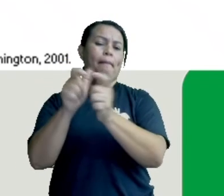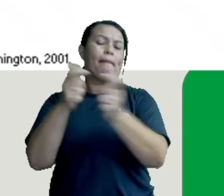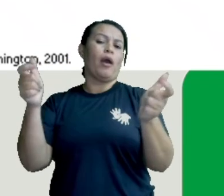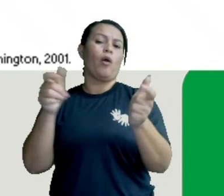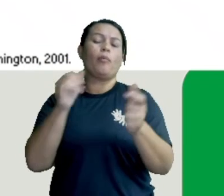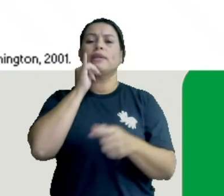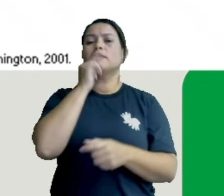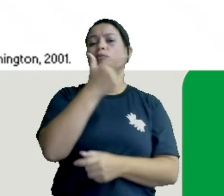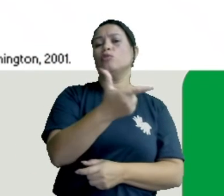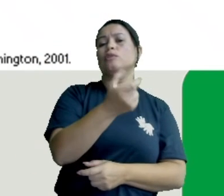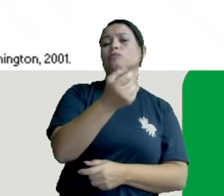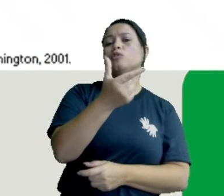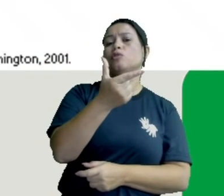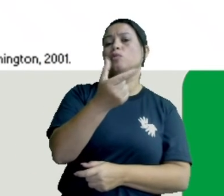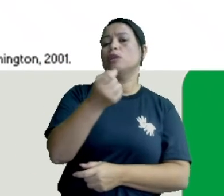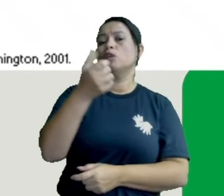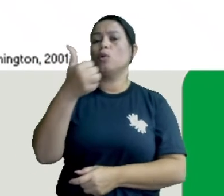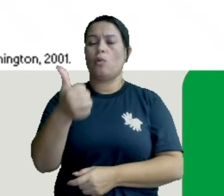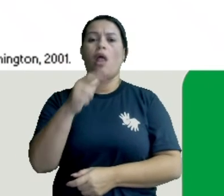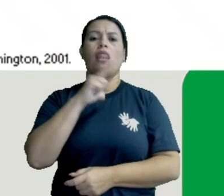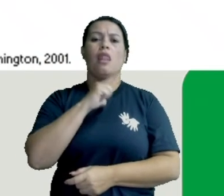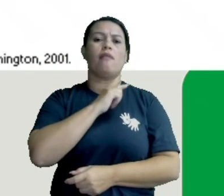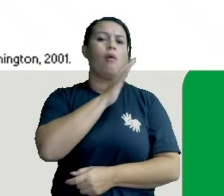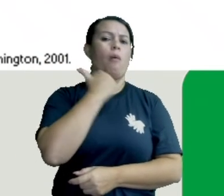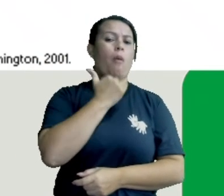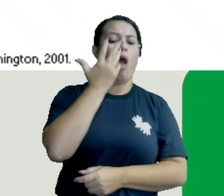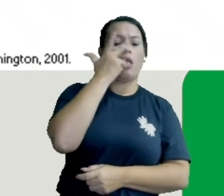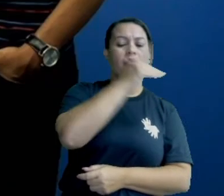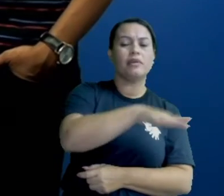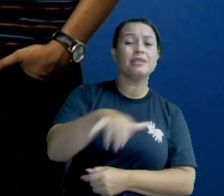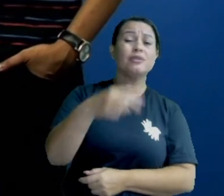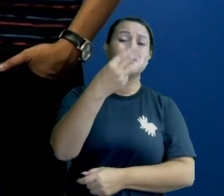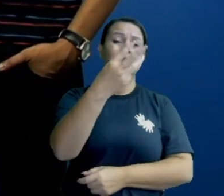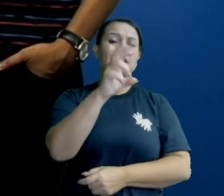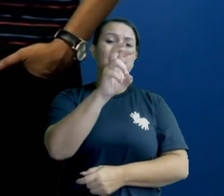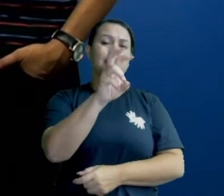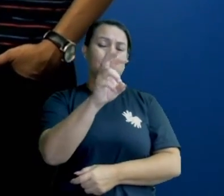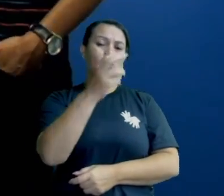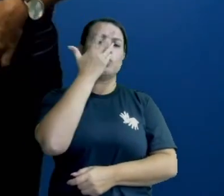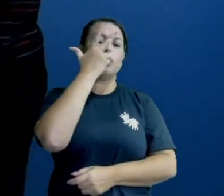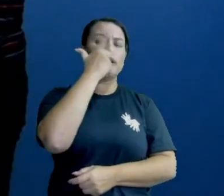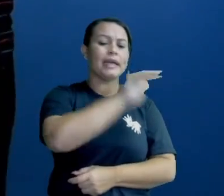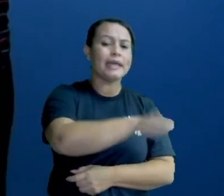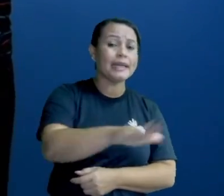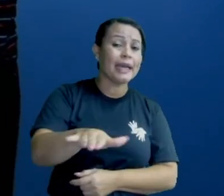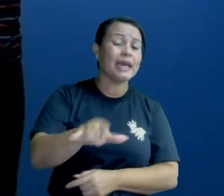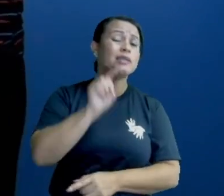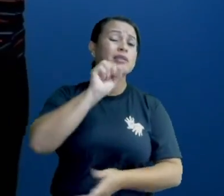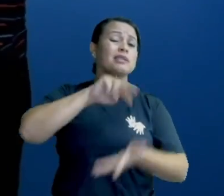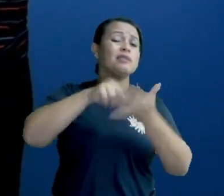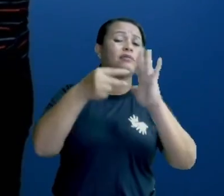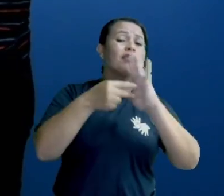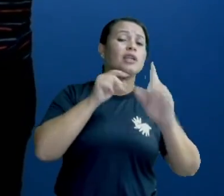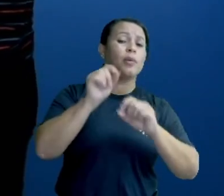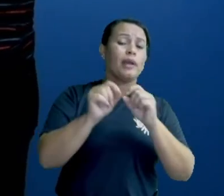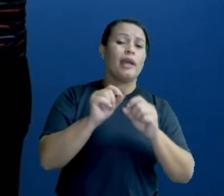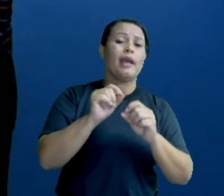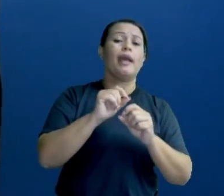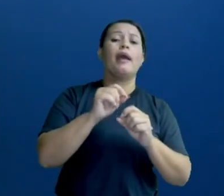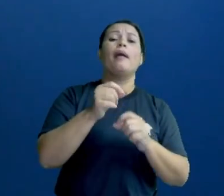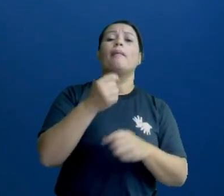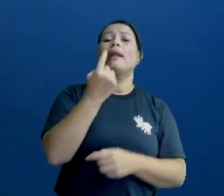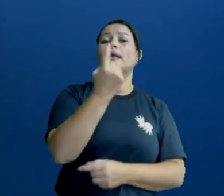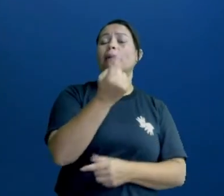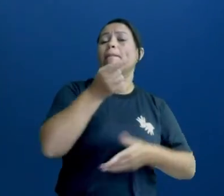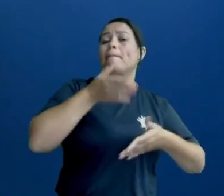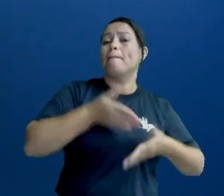2001, no Brasil você tem uma mortalidade infantil de 35 crianças. O que é que significa isso? Para cada 1.000 crianças que nasciam